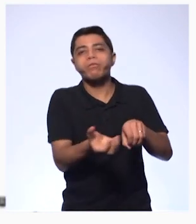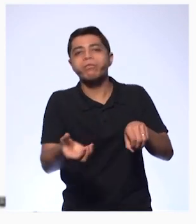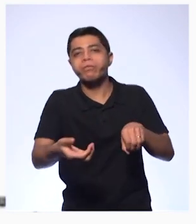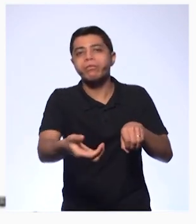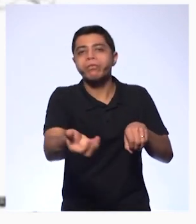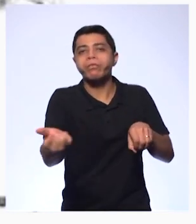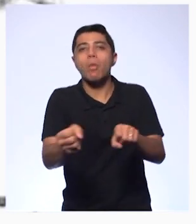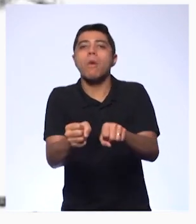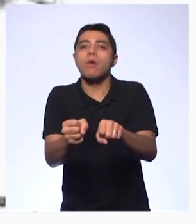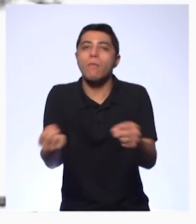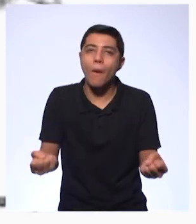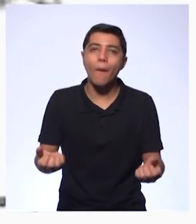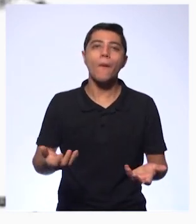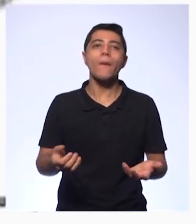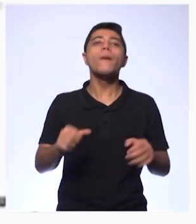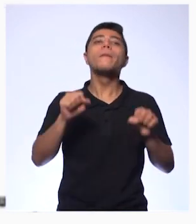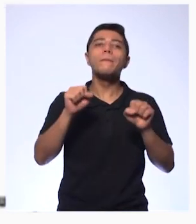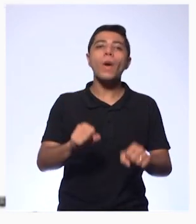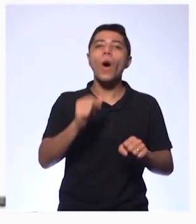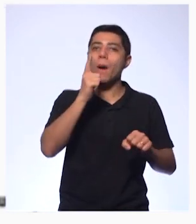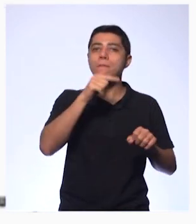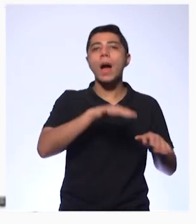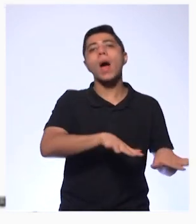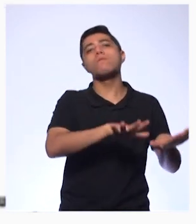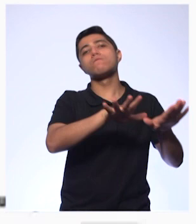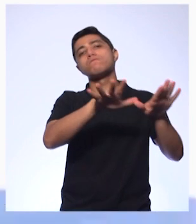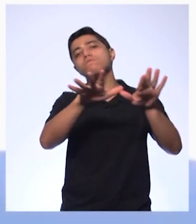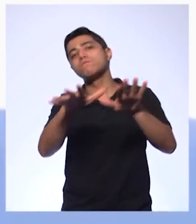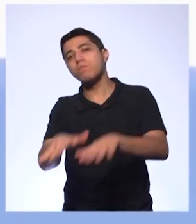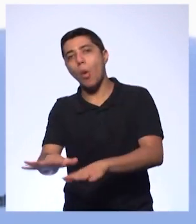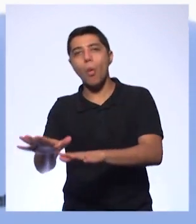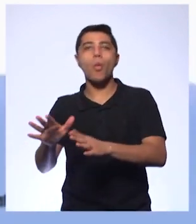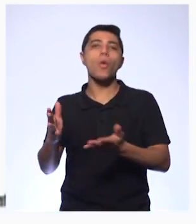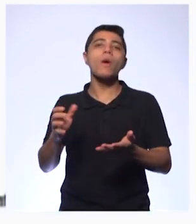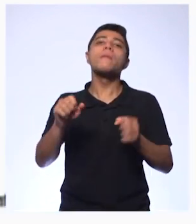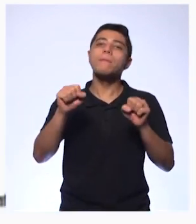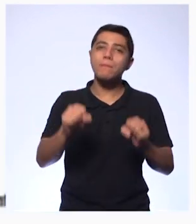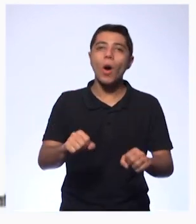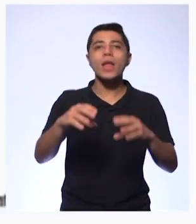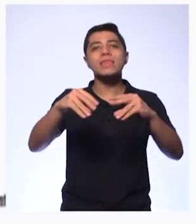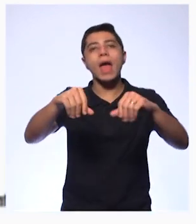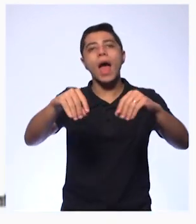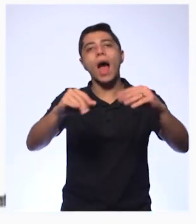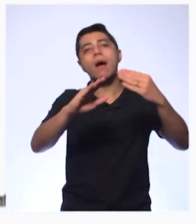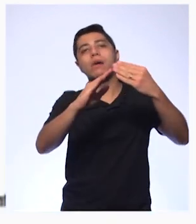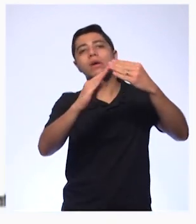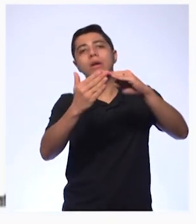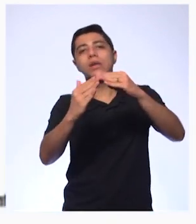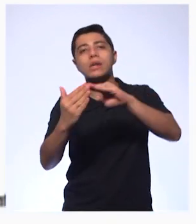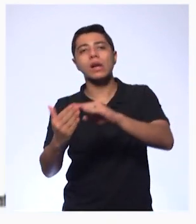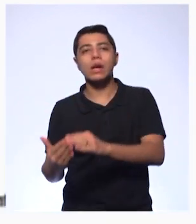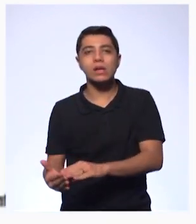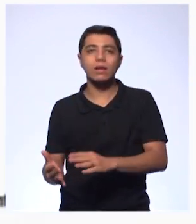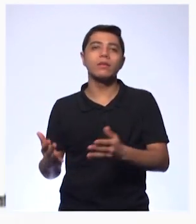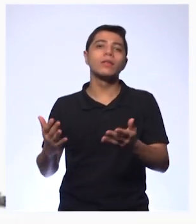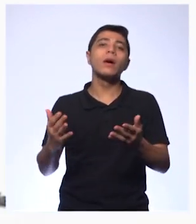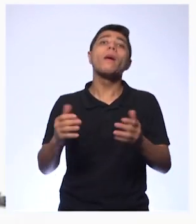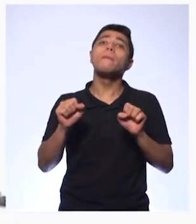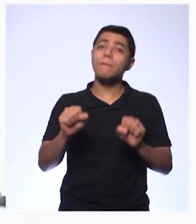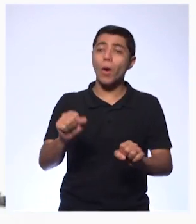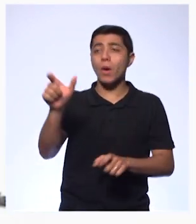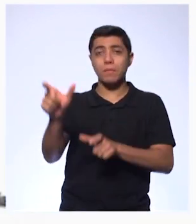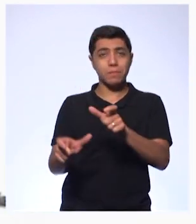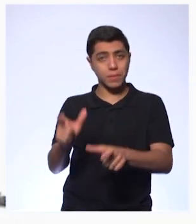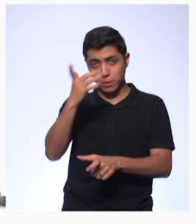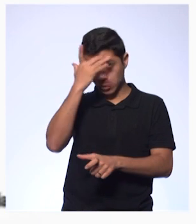como ressaca marítima, ventania, deslizamentos e inundações, que poderão causar danos à integridade física de seus habitantes,